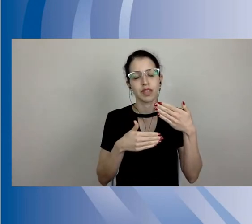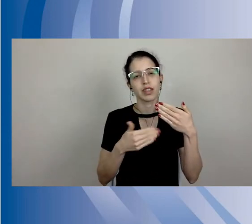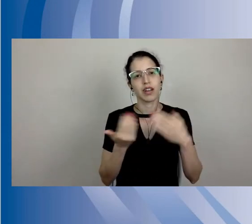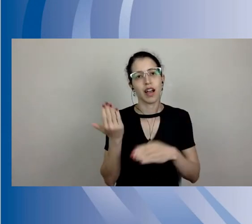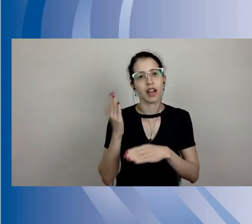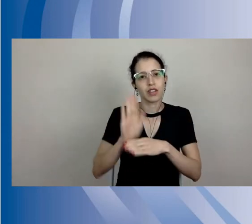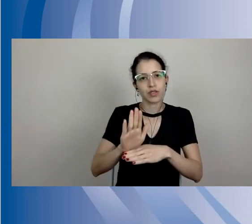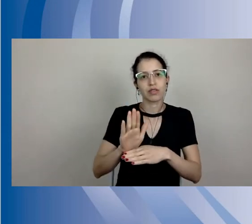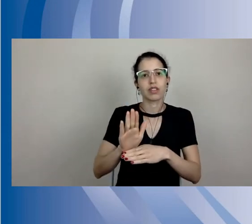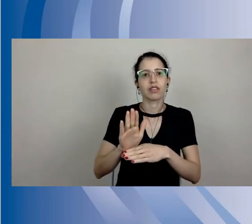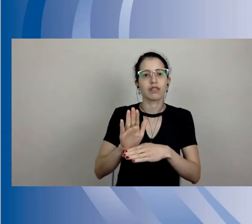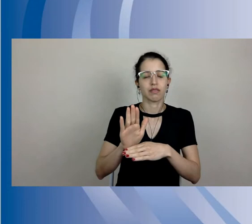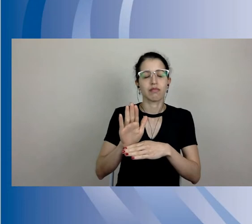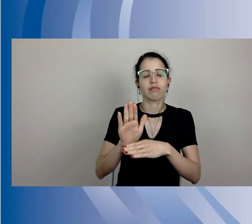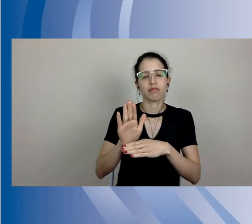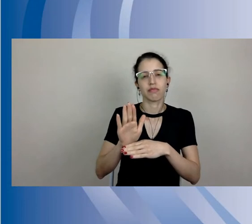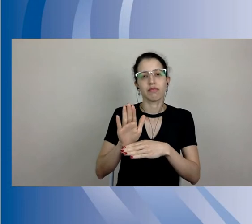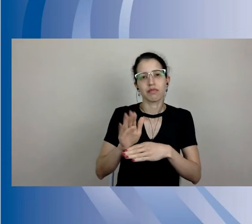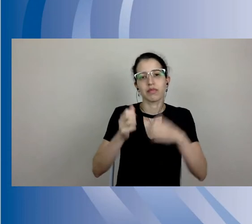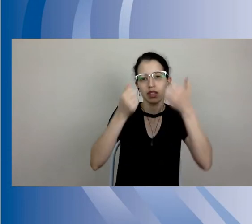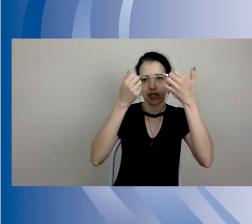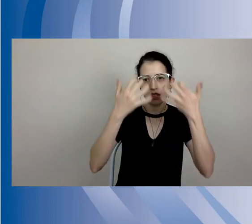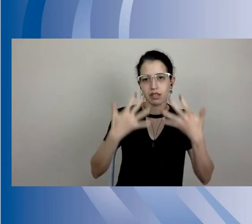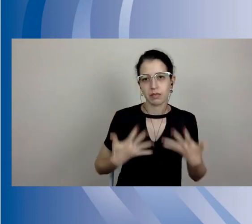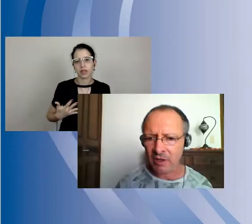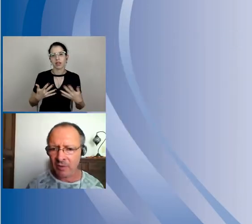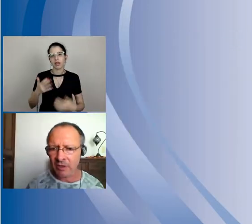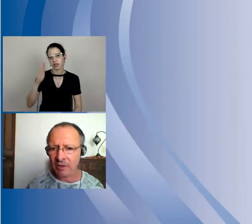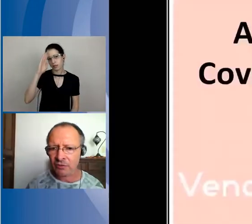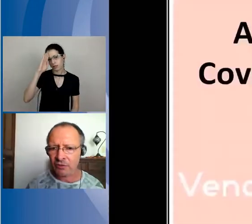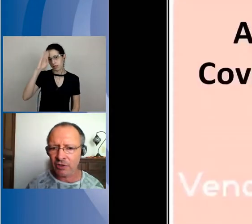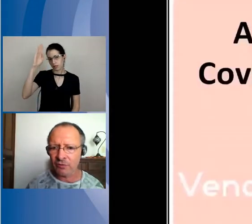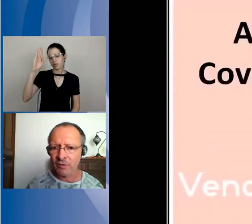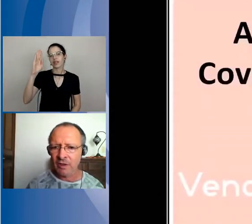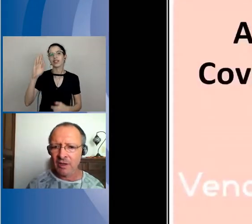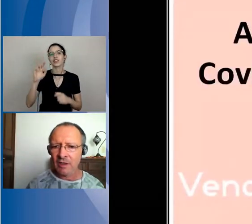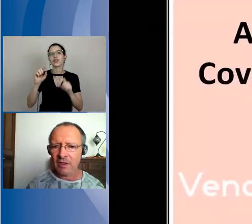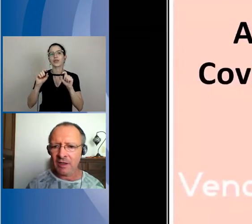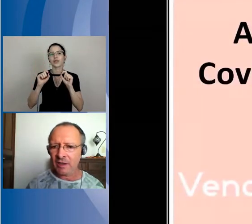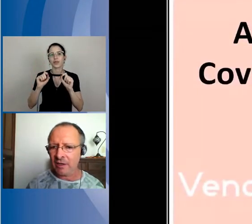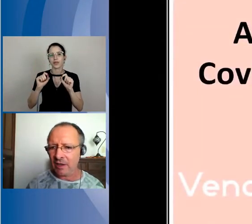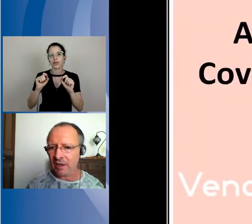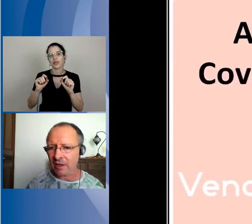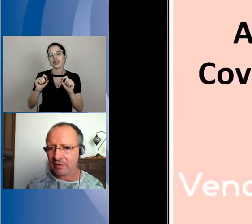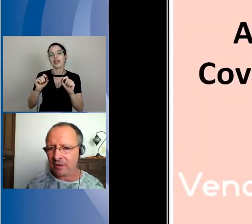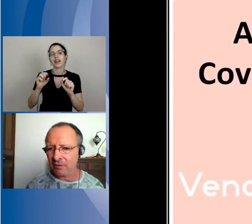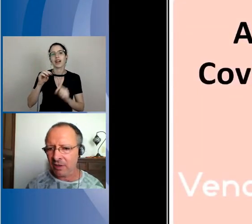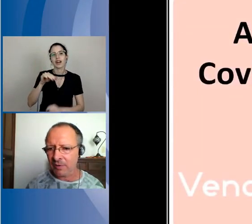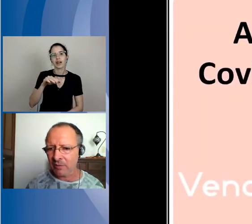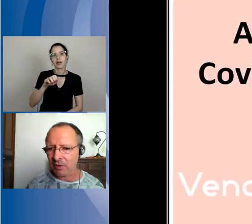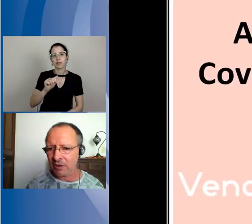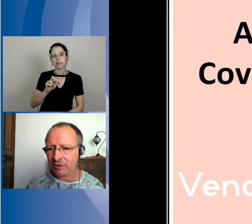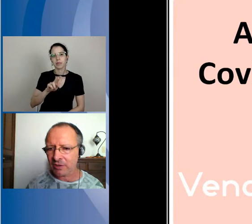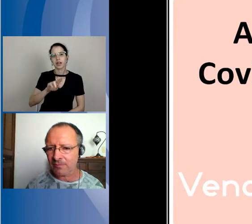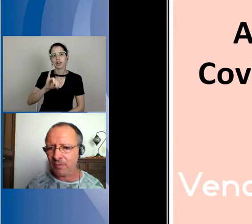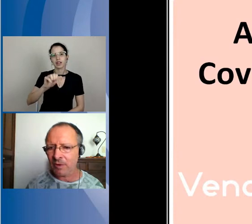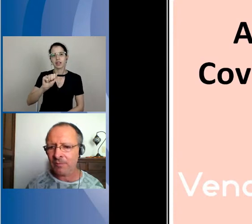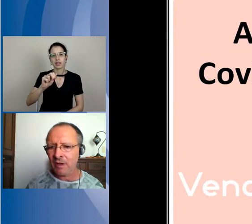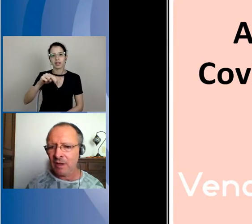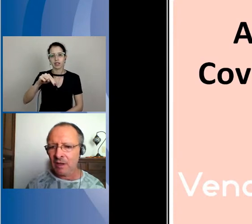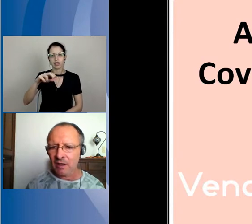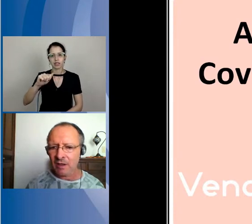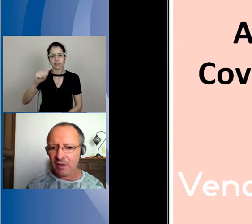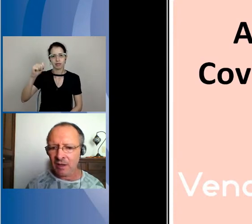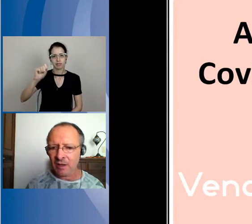pouco o que eu vou apresentar aqui, especialmente em relação ao que a Mariana sugeriu, que é a questão epidemiológica,